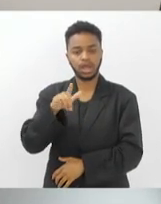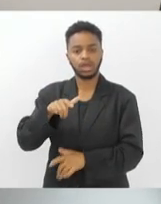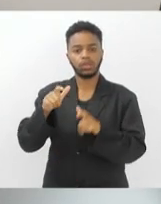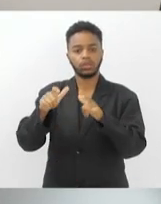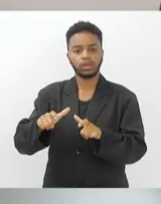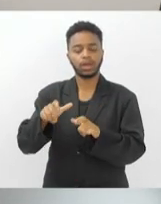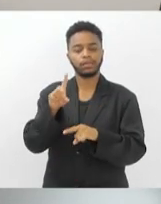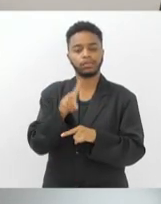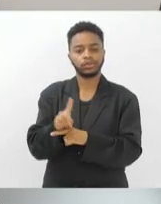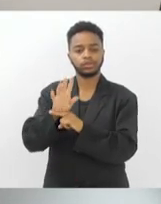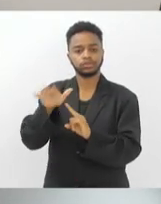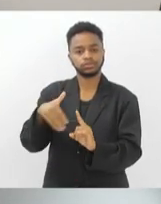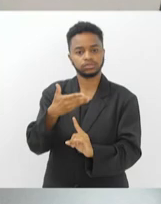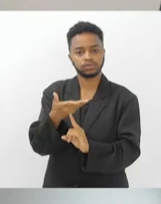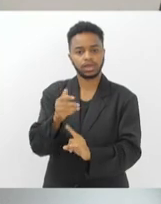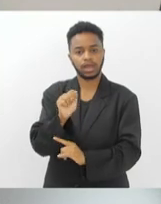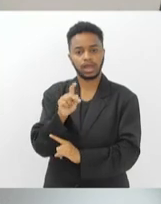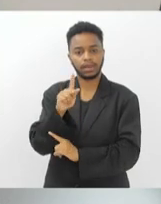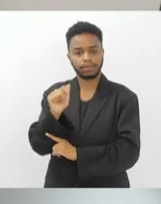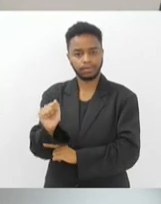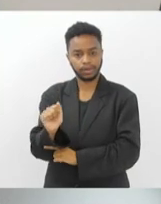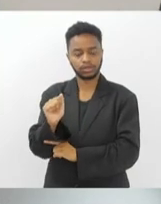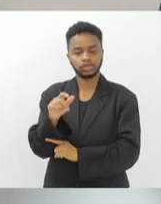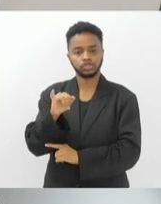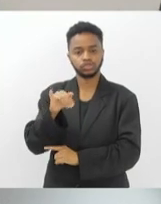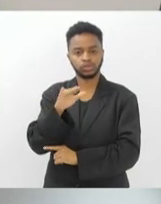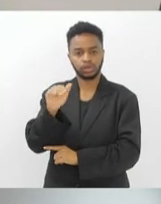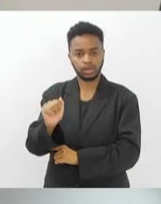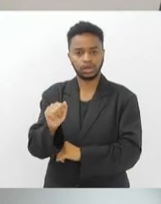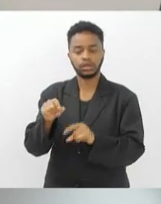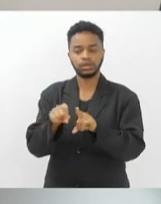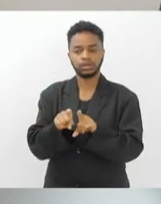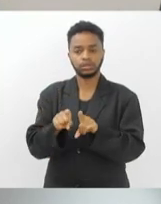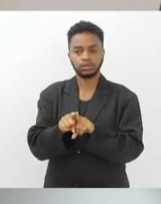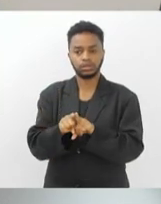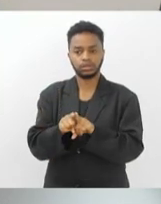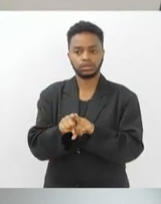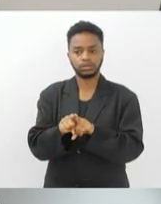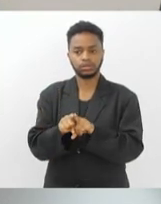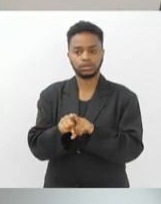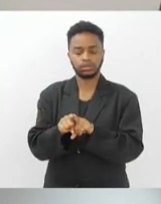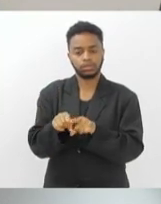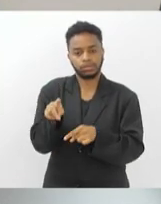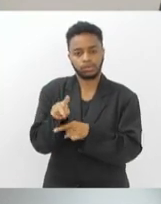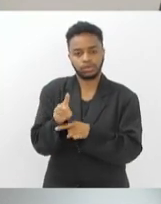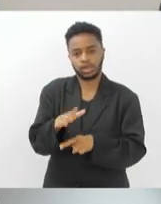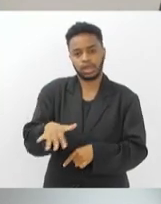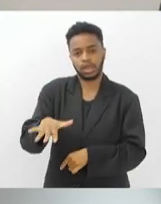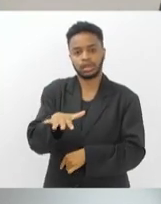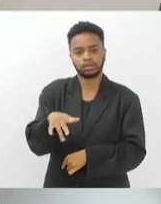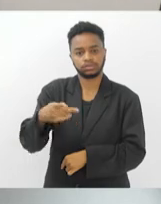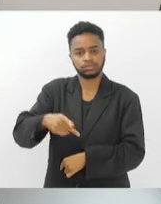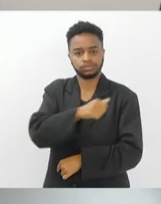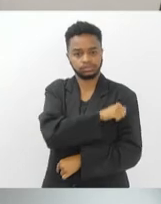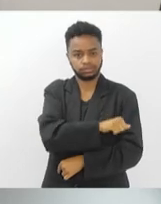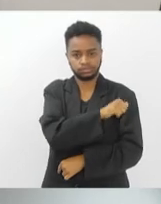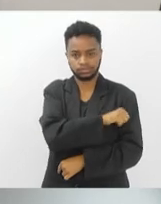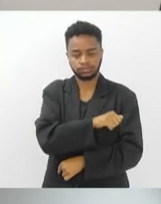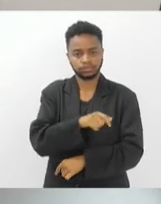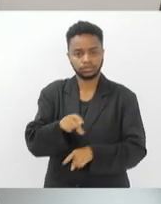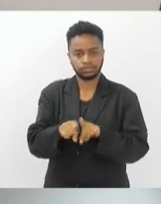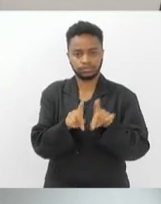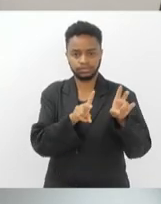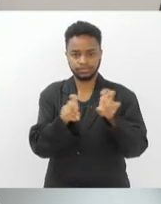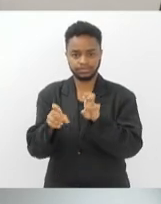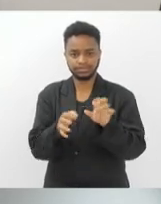Tijuca, incluindo a área de amortecimento, totalizando o perímetro total de 88,89 quilômetros no estado do Rio de Janeiro e da outras providências.